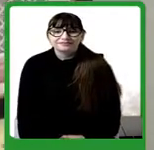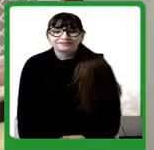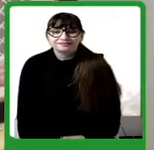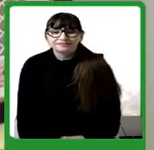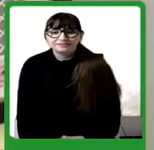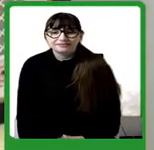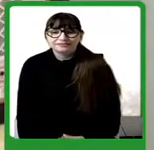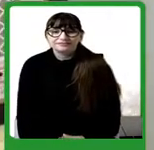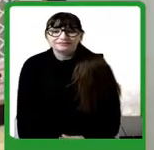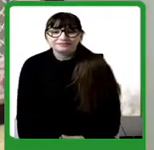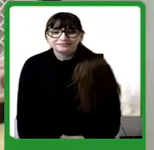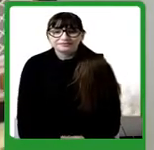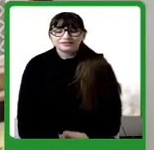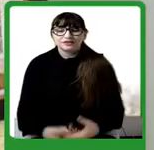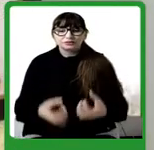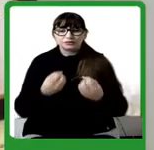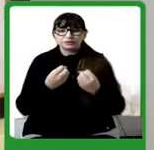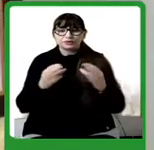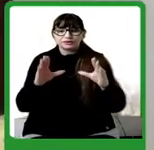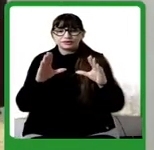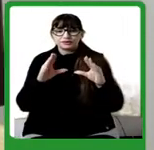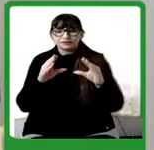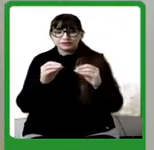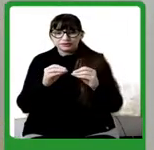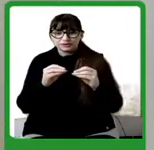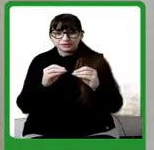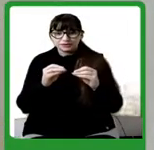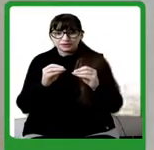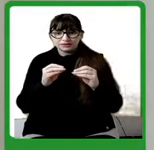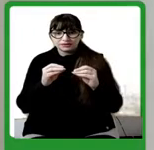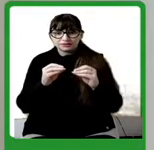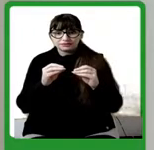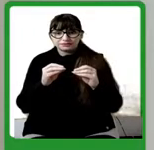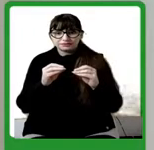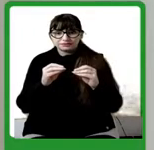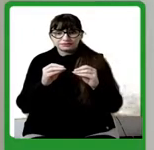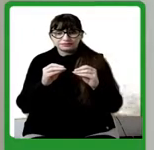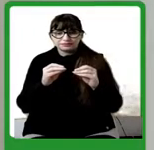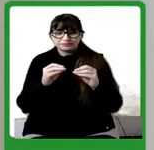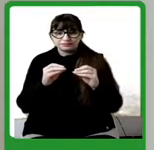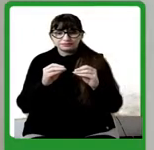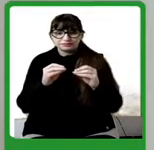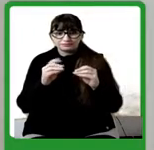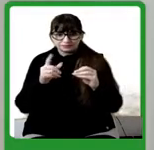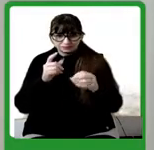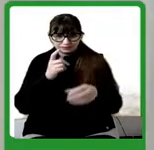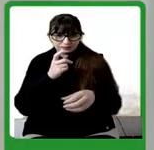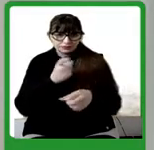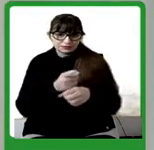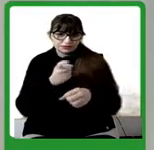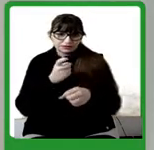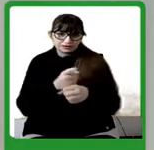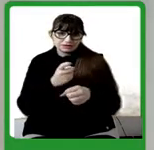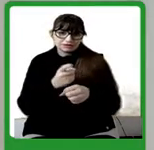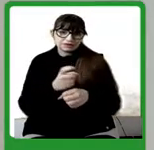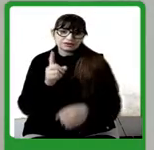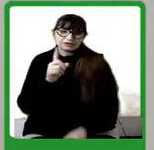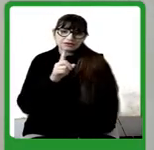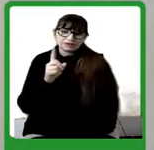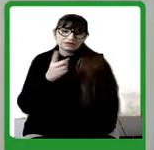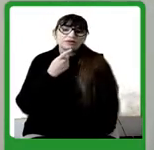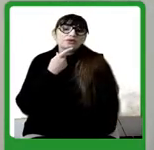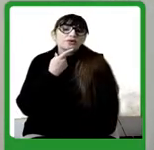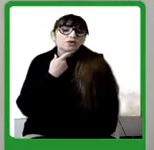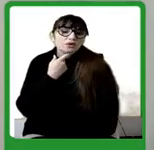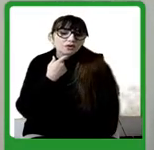noite, Maria. Mão. Dona Maria, você é muito chata com o seu Lúcio? Não, gente, eu gosto dele. A